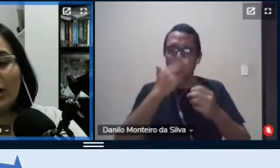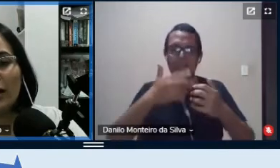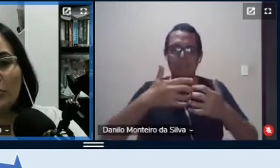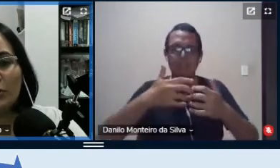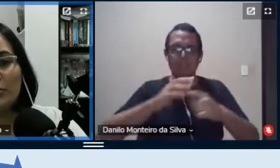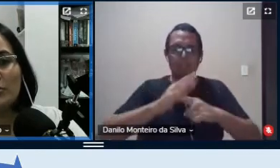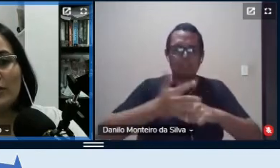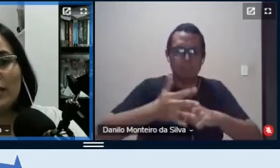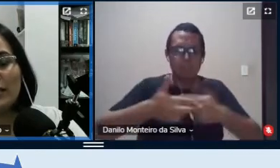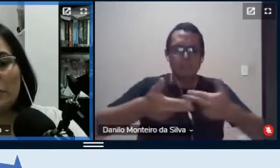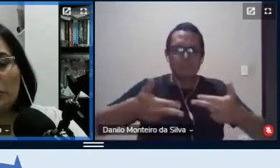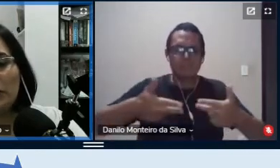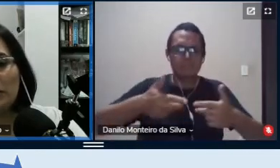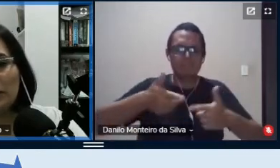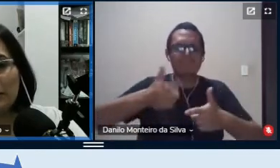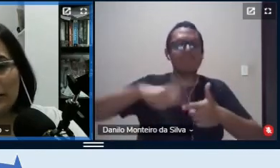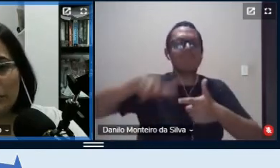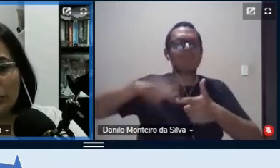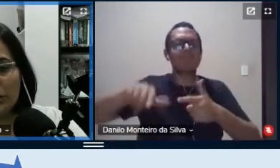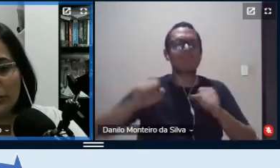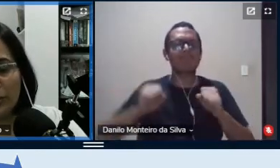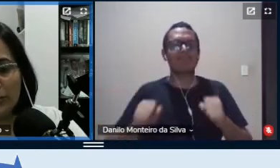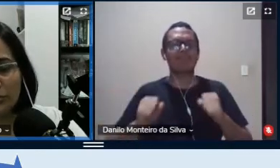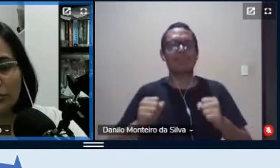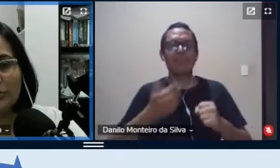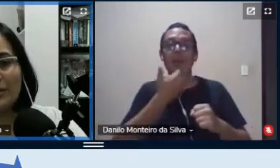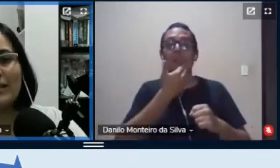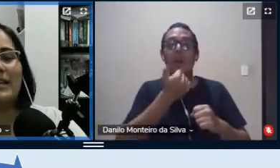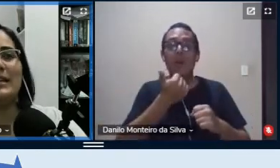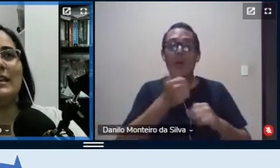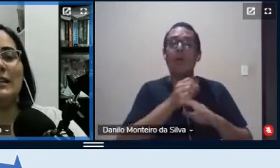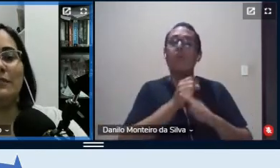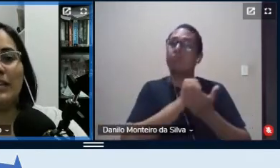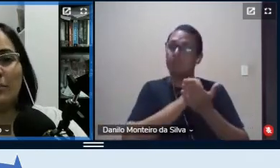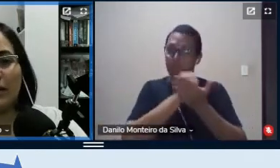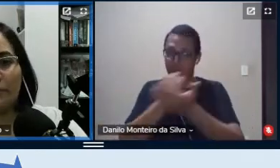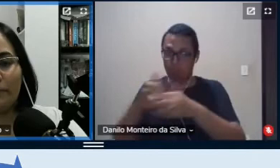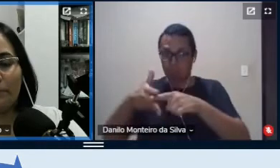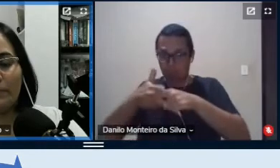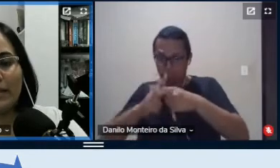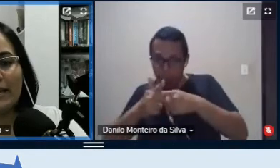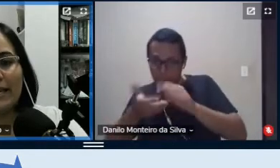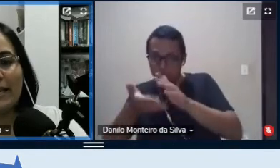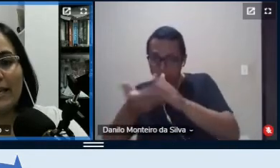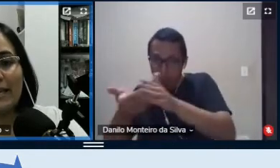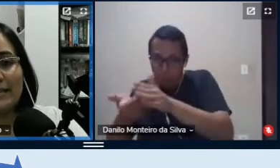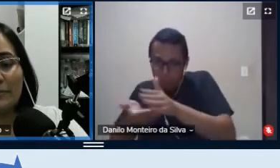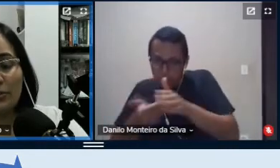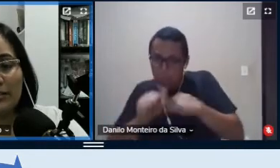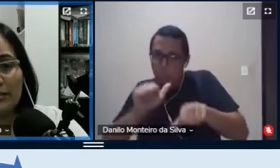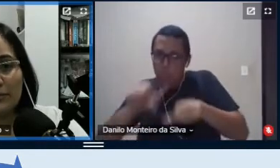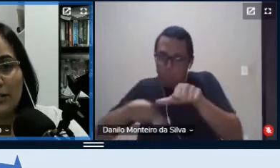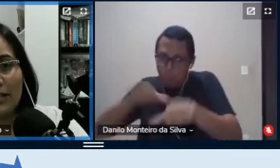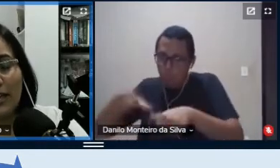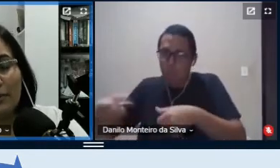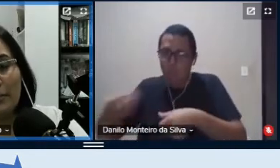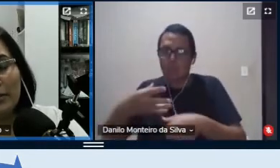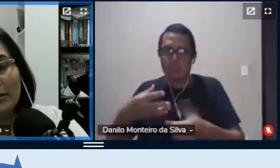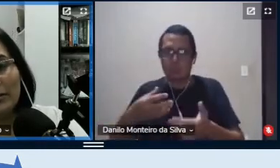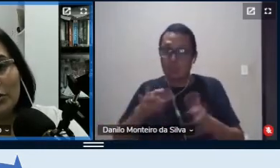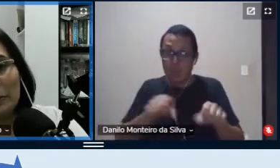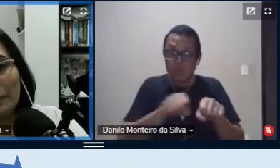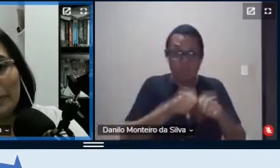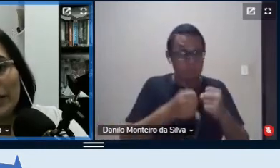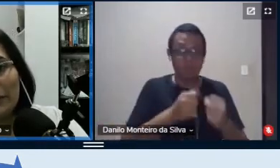vamos trocar, porque eu sei que depois desses 10.000 quilômetros ele vai quebrar. Essa manutenção aí é